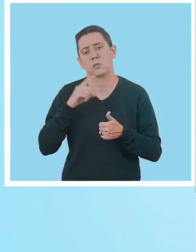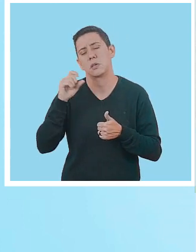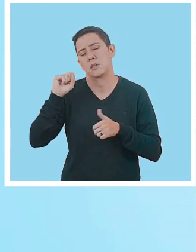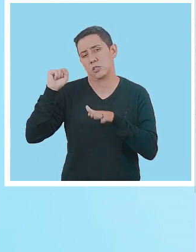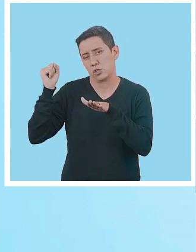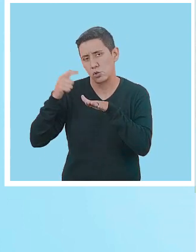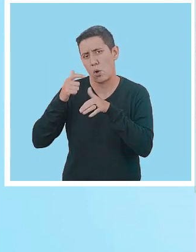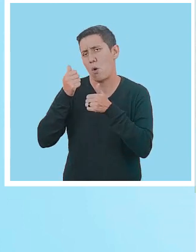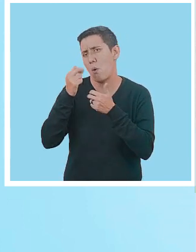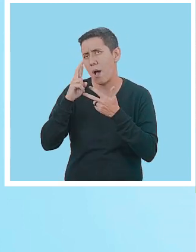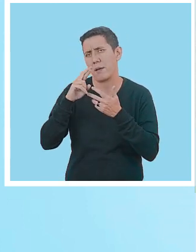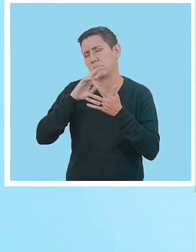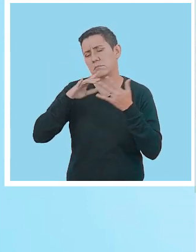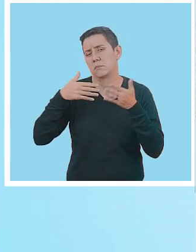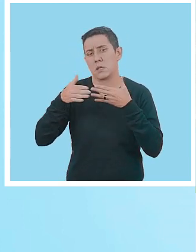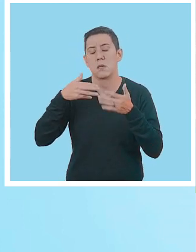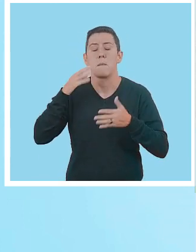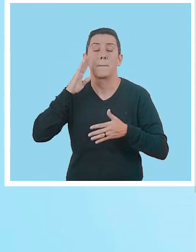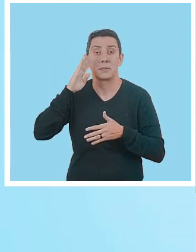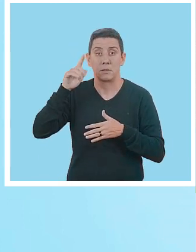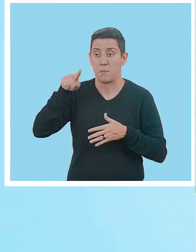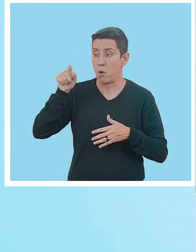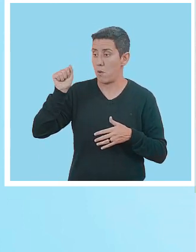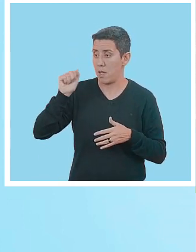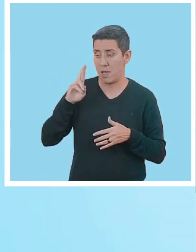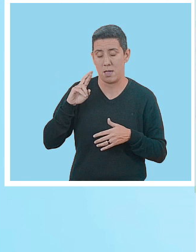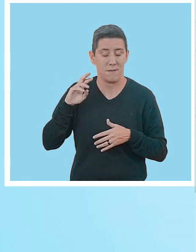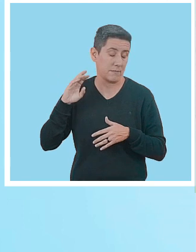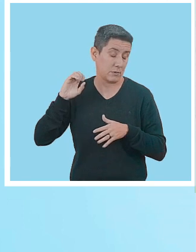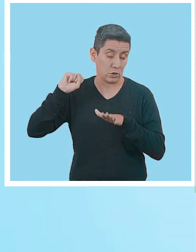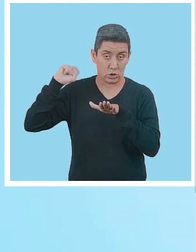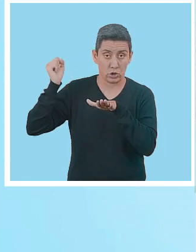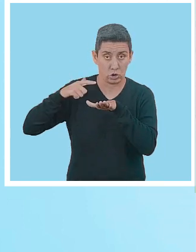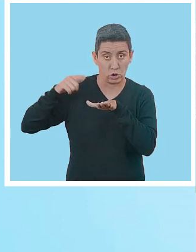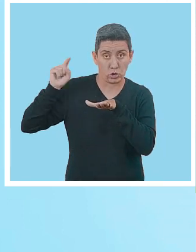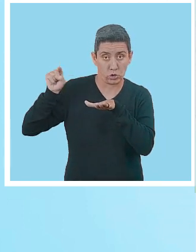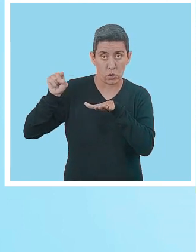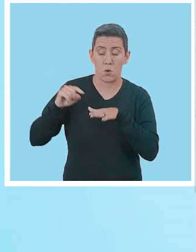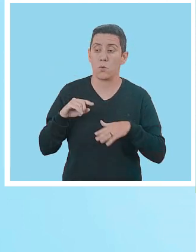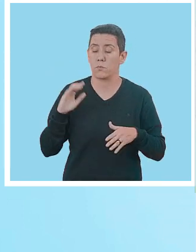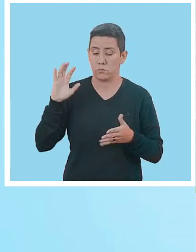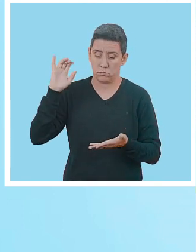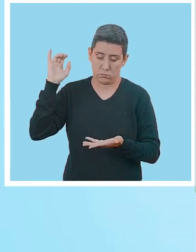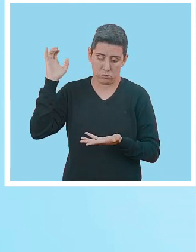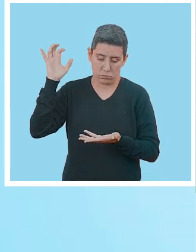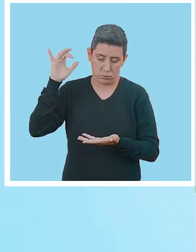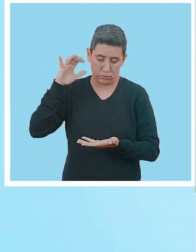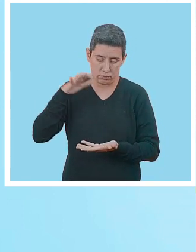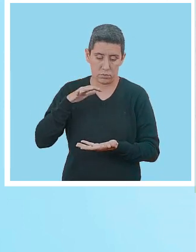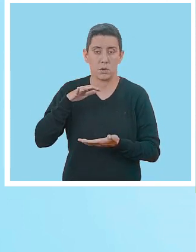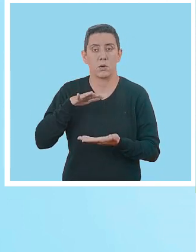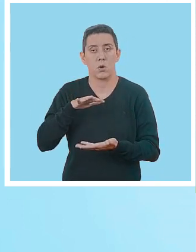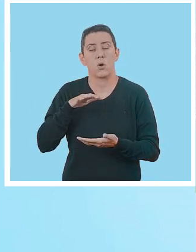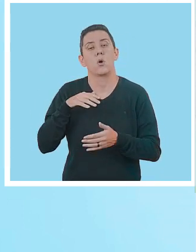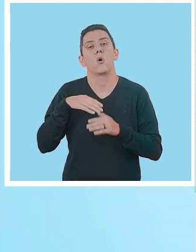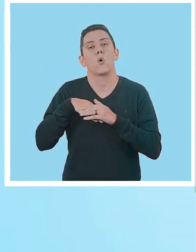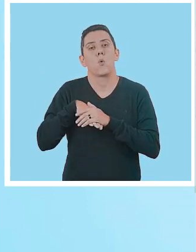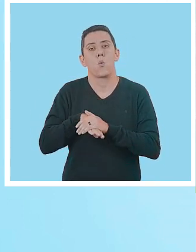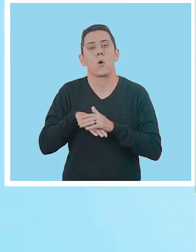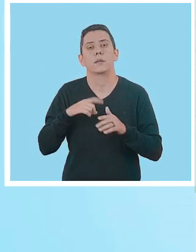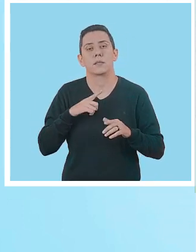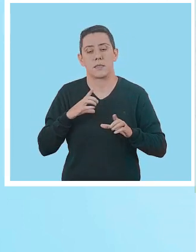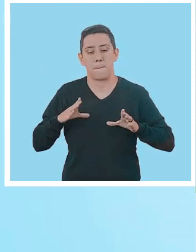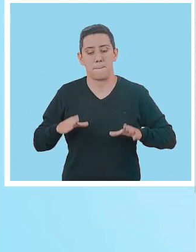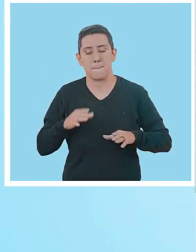esfolar né mas tornar fonte intermitente é uma fonte despachável então com bateria consegue se